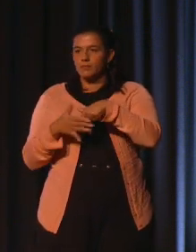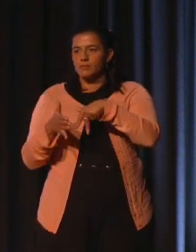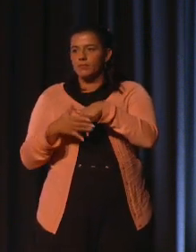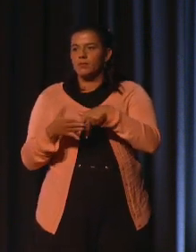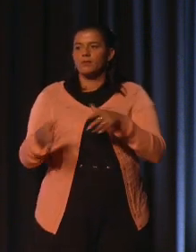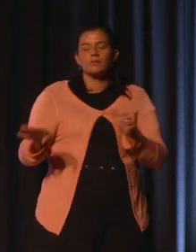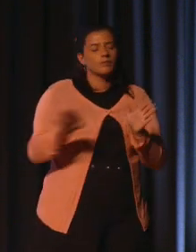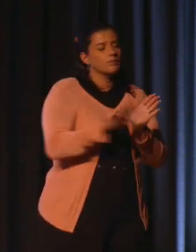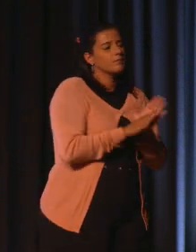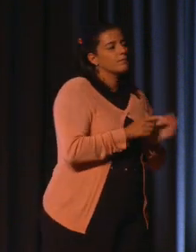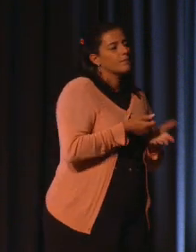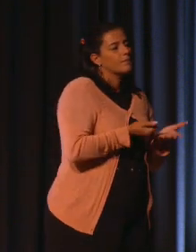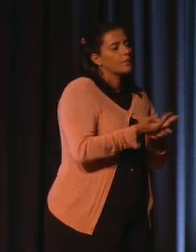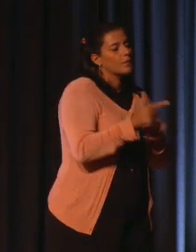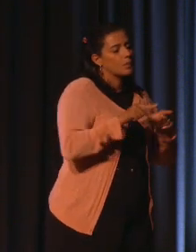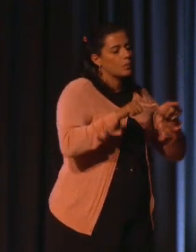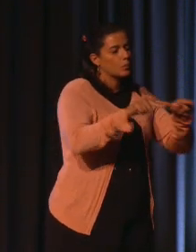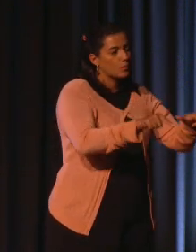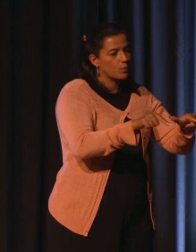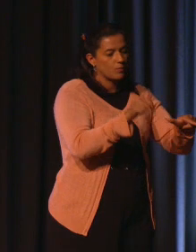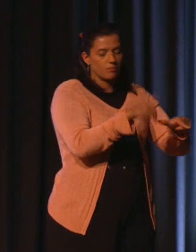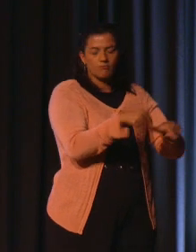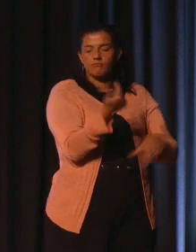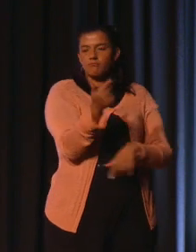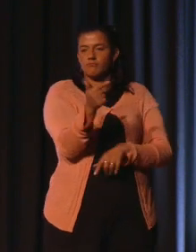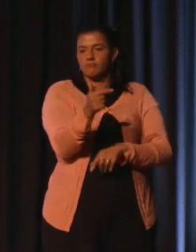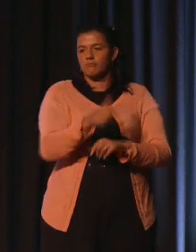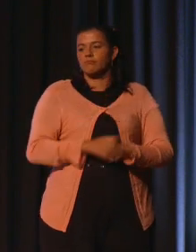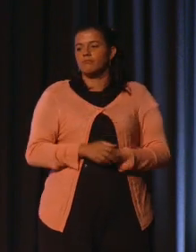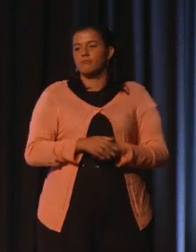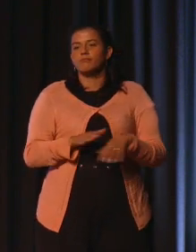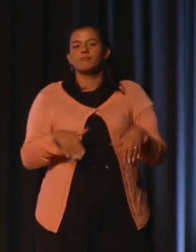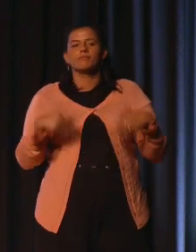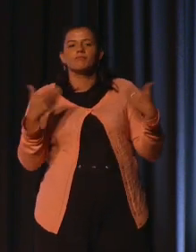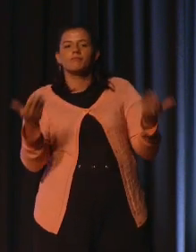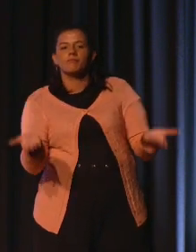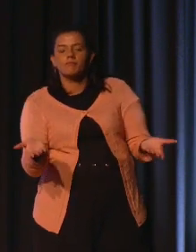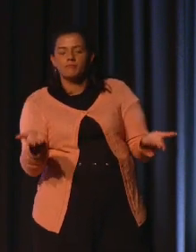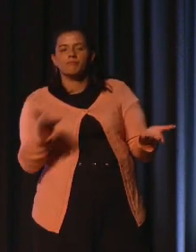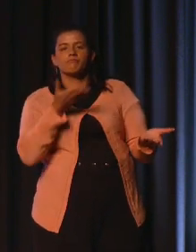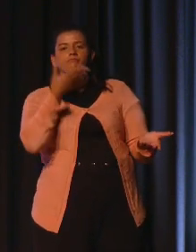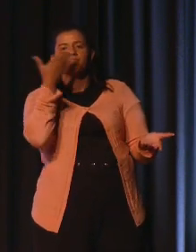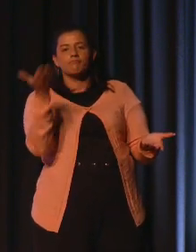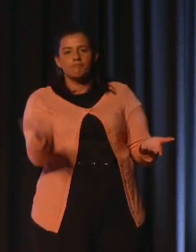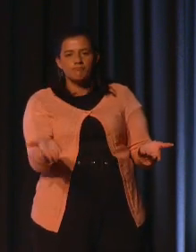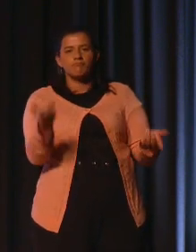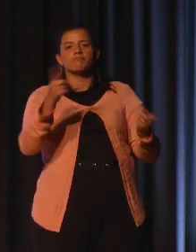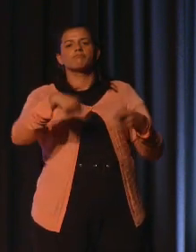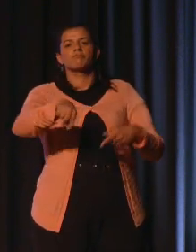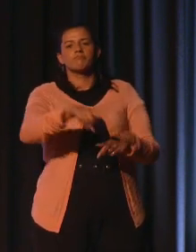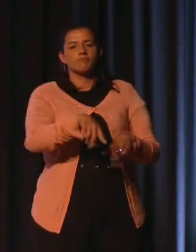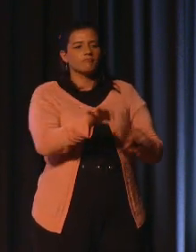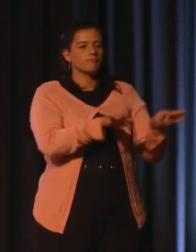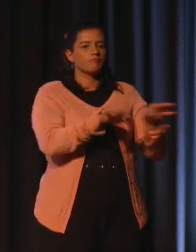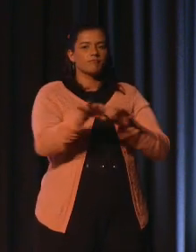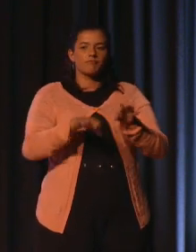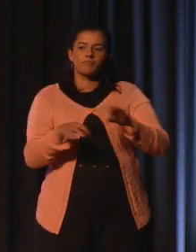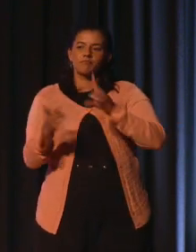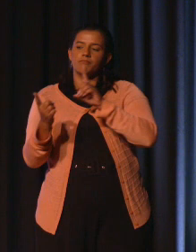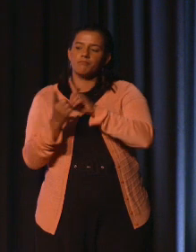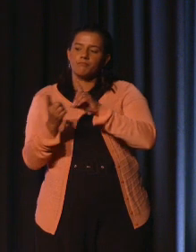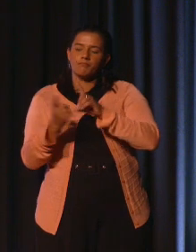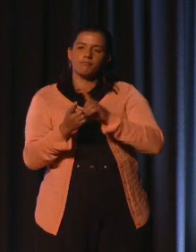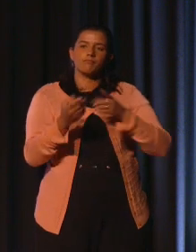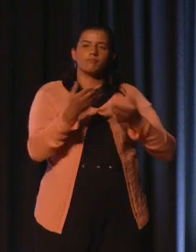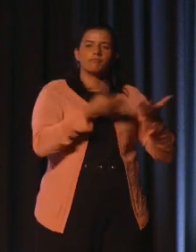na farmácia e aí não tem o medicamento. E aí, o que adiantou você elaborar? Não, tenho uma consulta